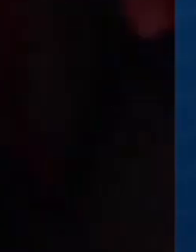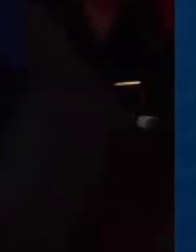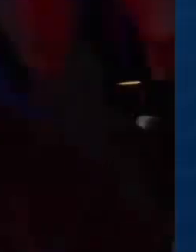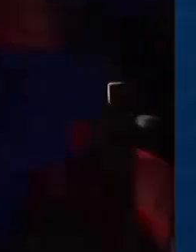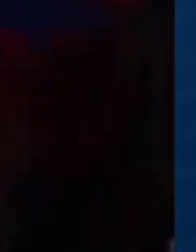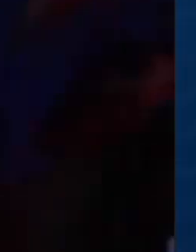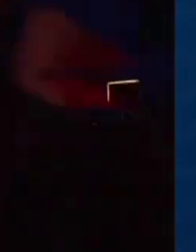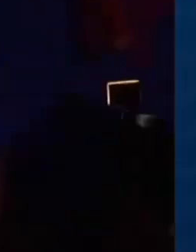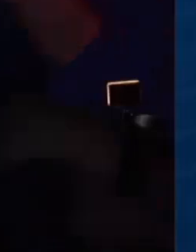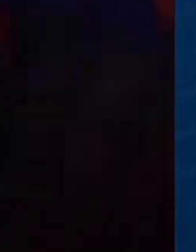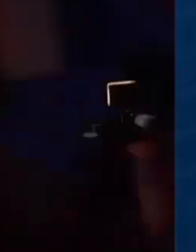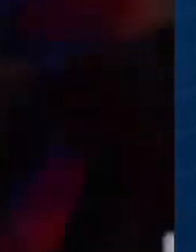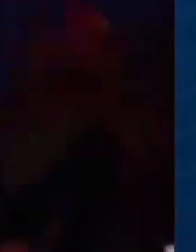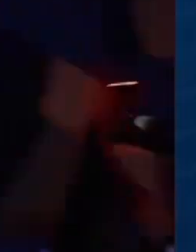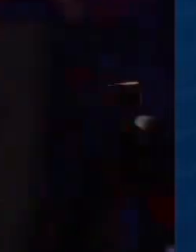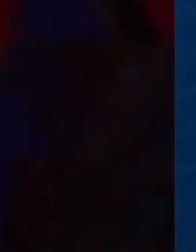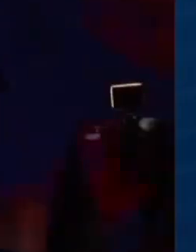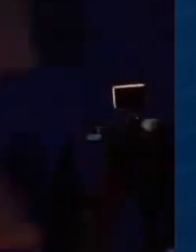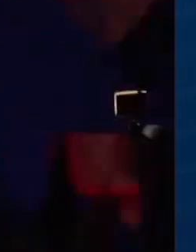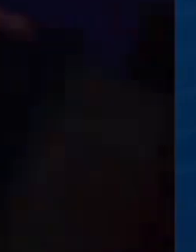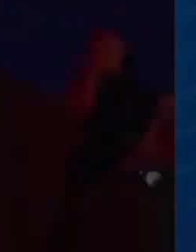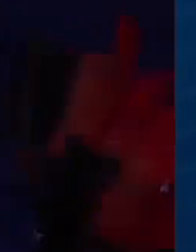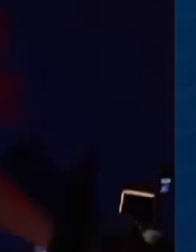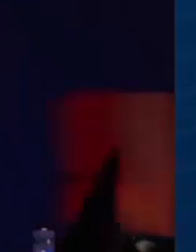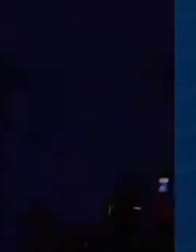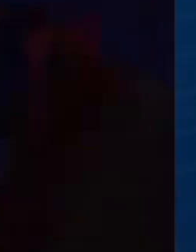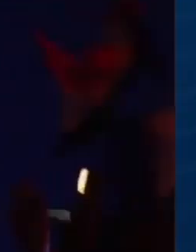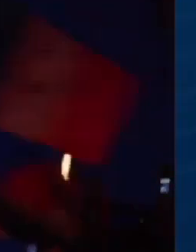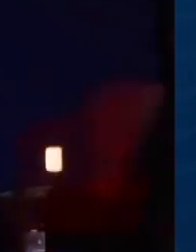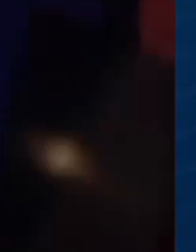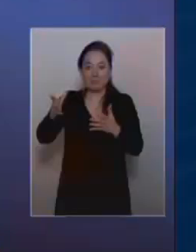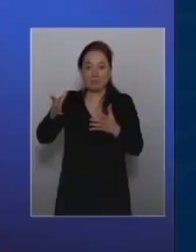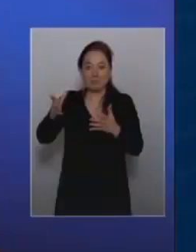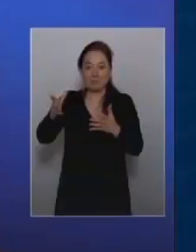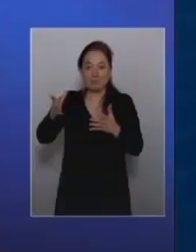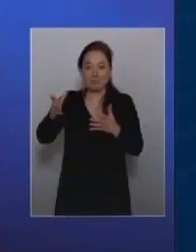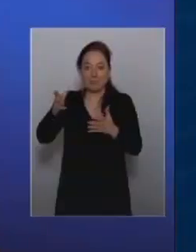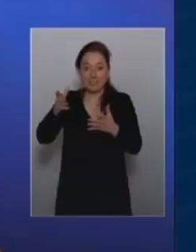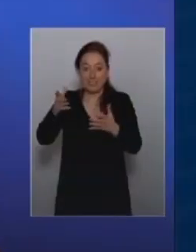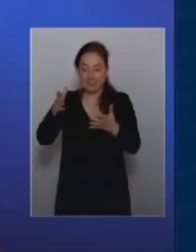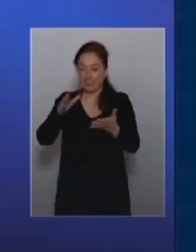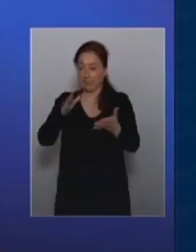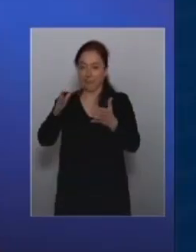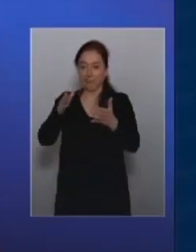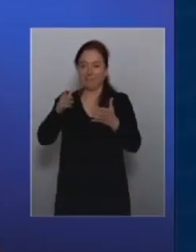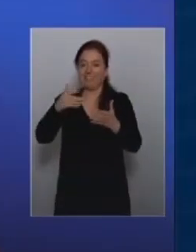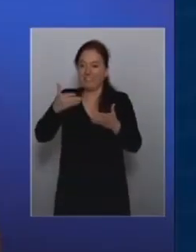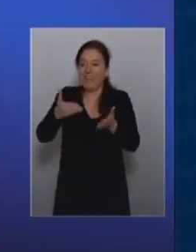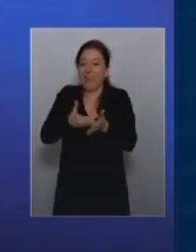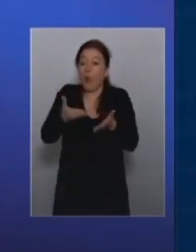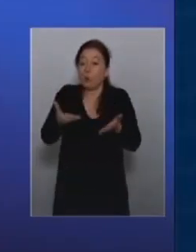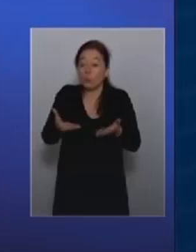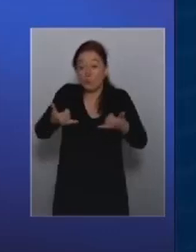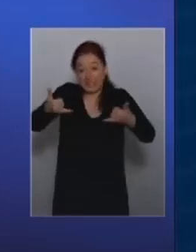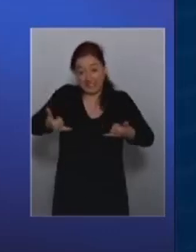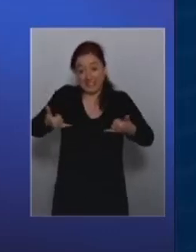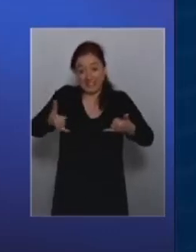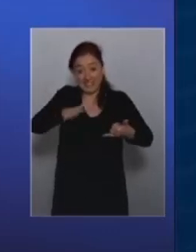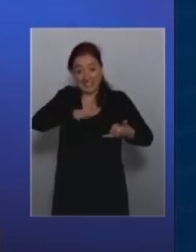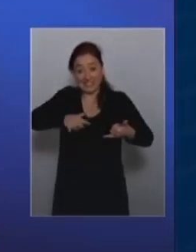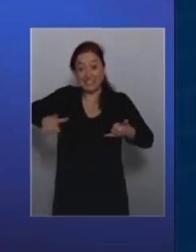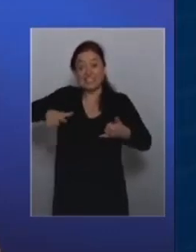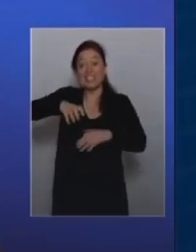se discute é a agenda de costumes. Isso no mundo todo está assim. Bom, a Marine Le Pen,